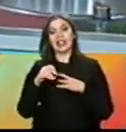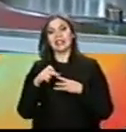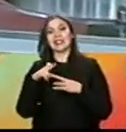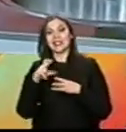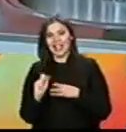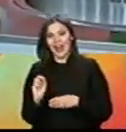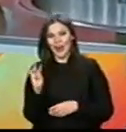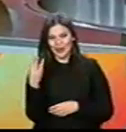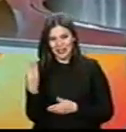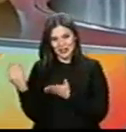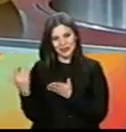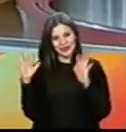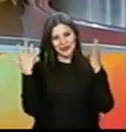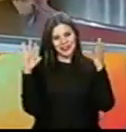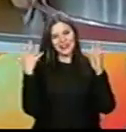palmas, por favor.